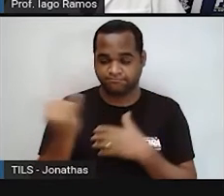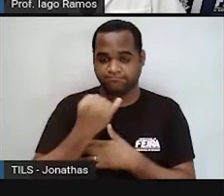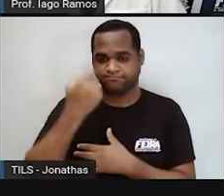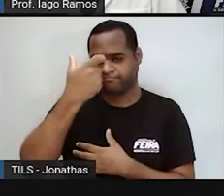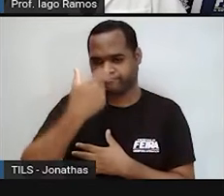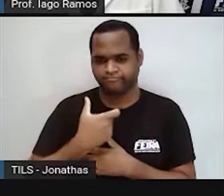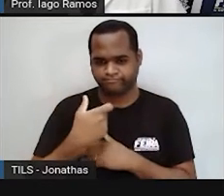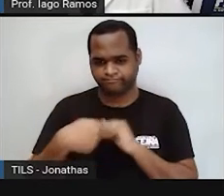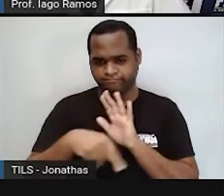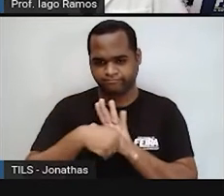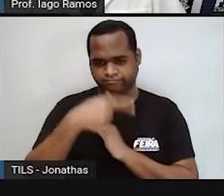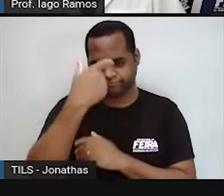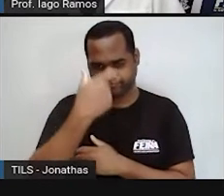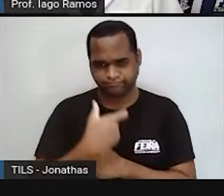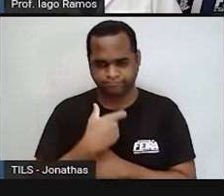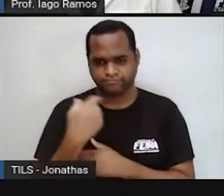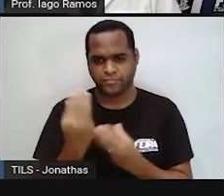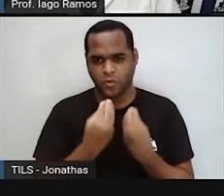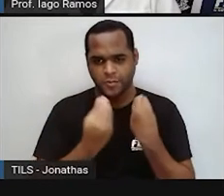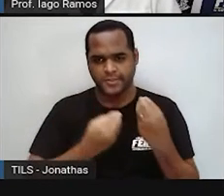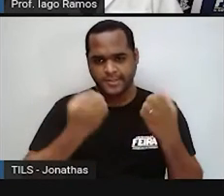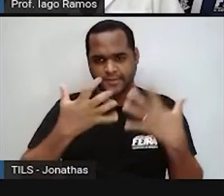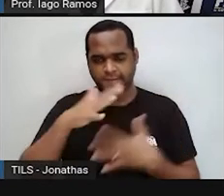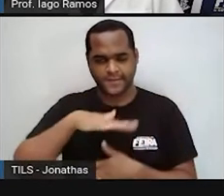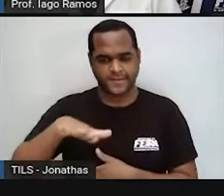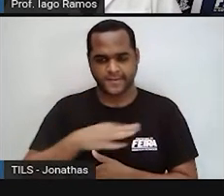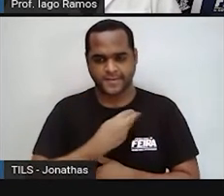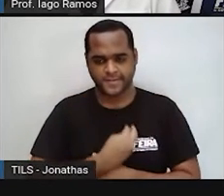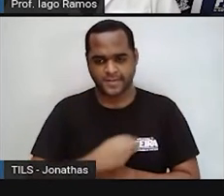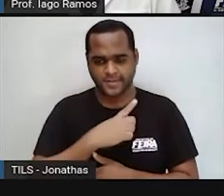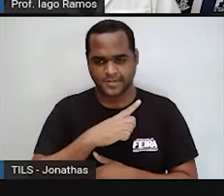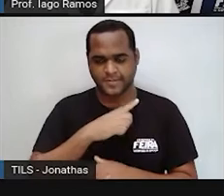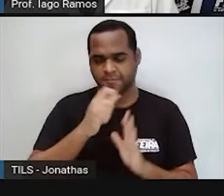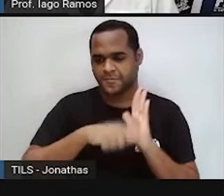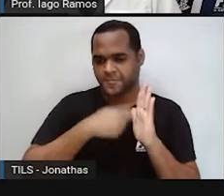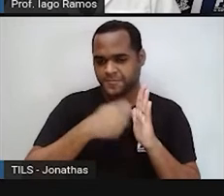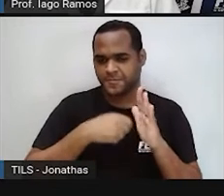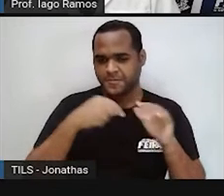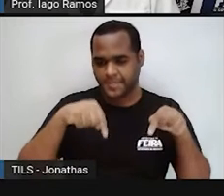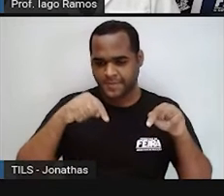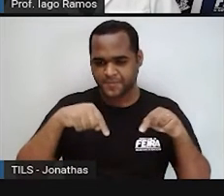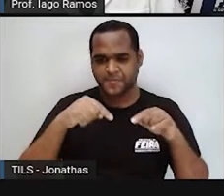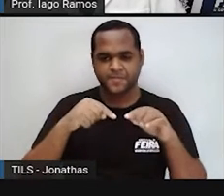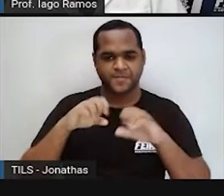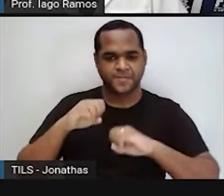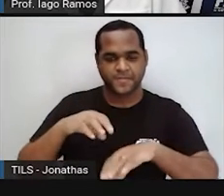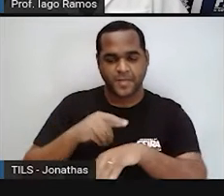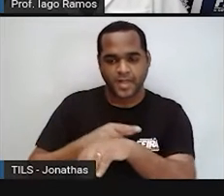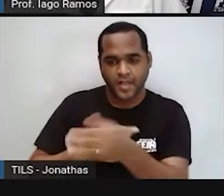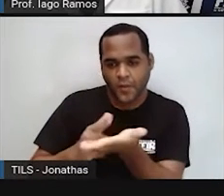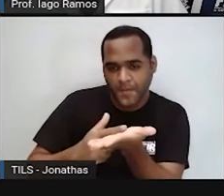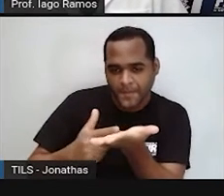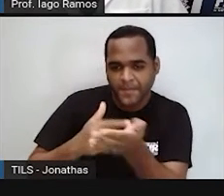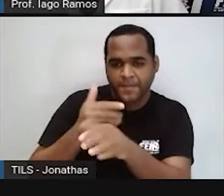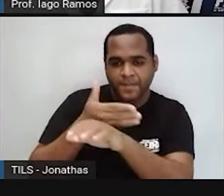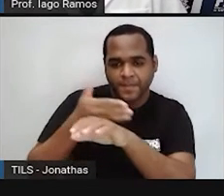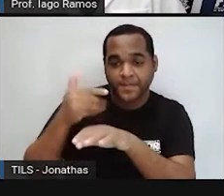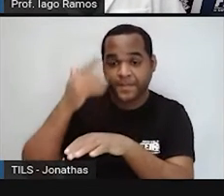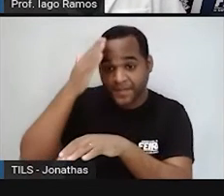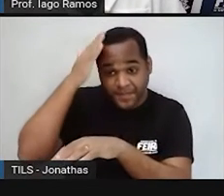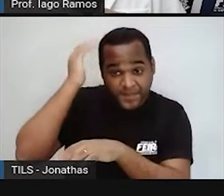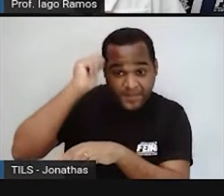características físicas e do ambiente que eu estou gravando essa aula eu tenho pele branca cabelo preto